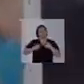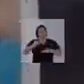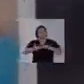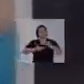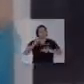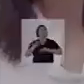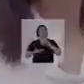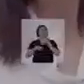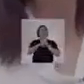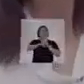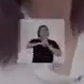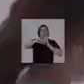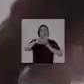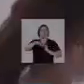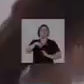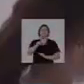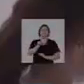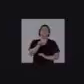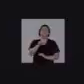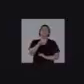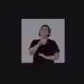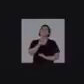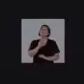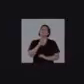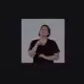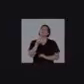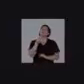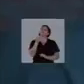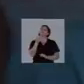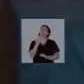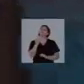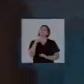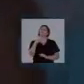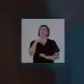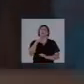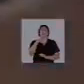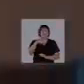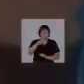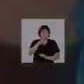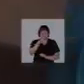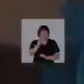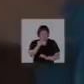mais mulheres na política que a Lei Maria da Penha virou realidade.